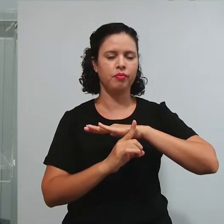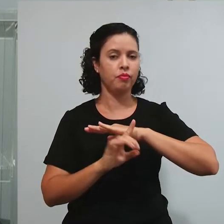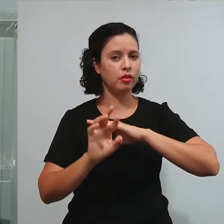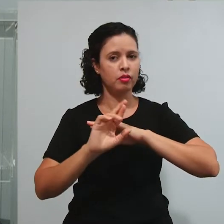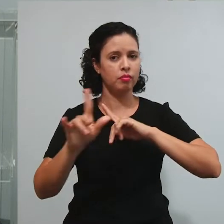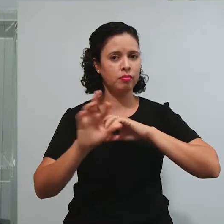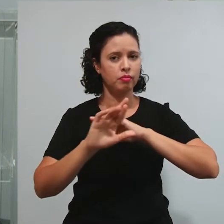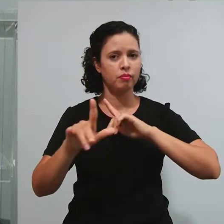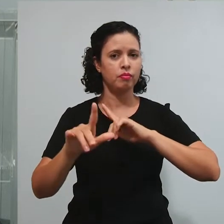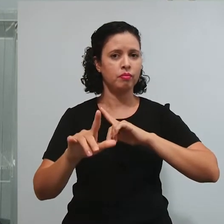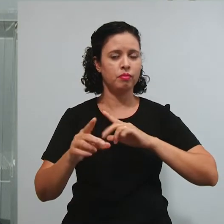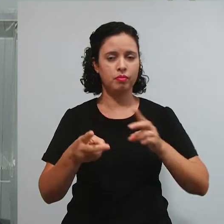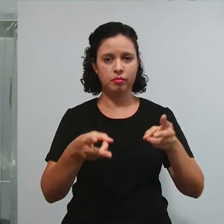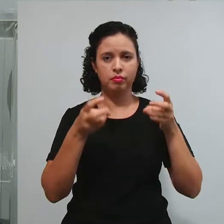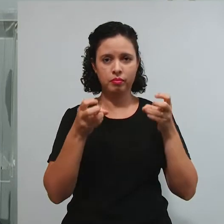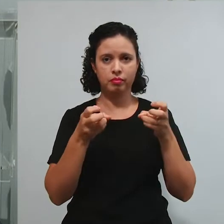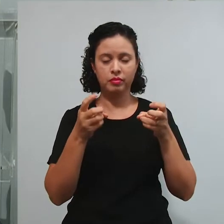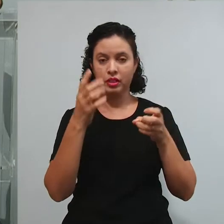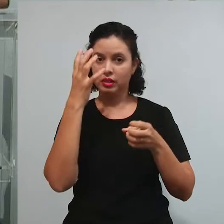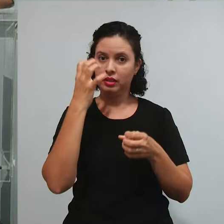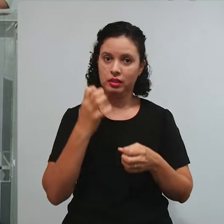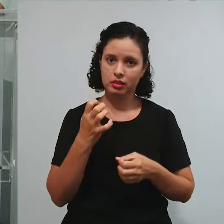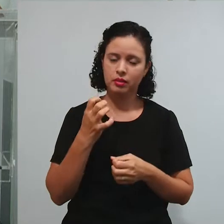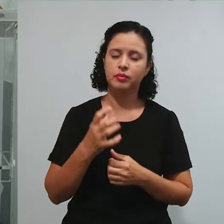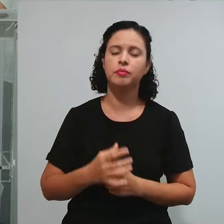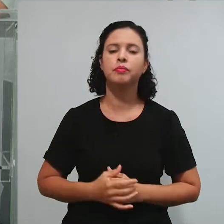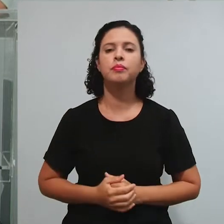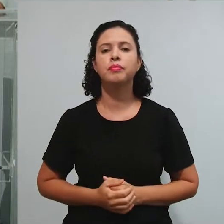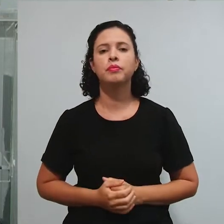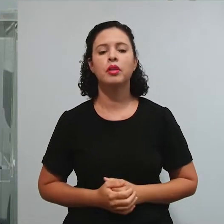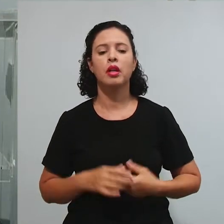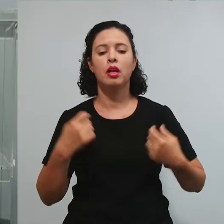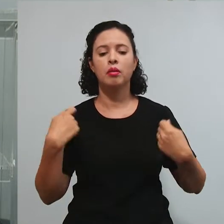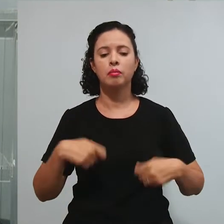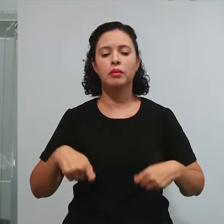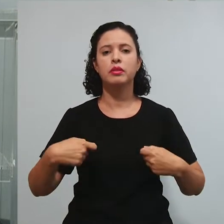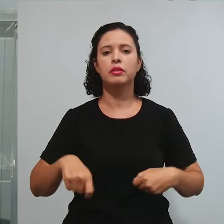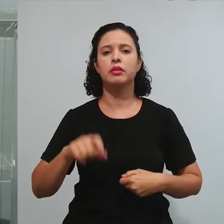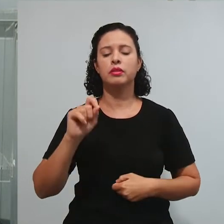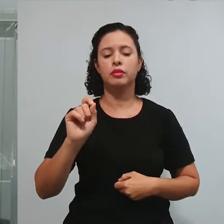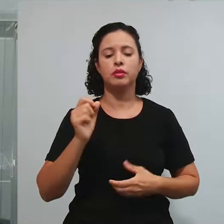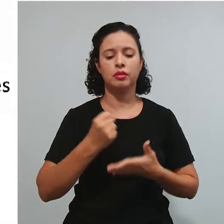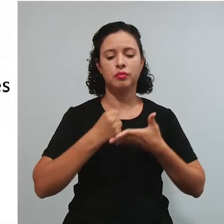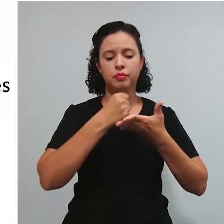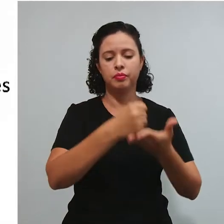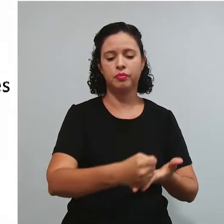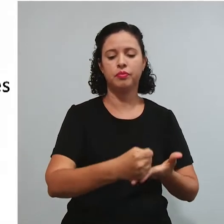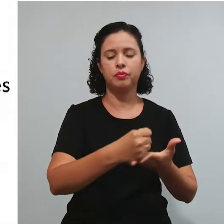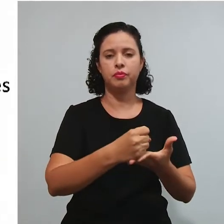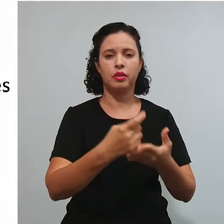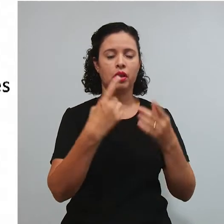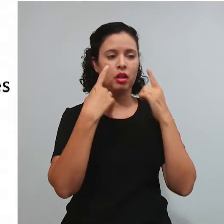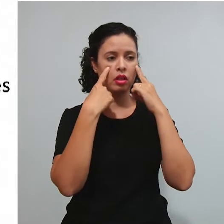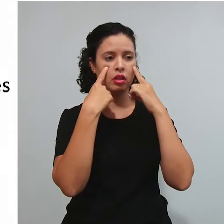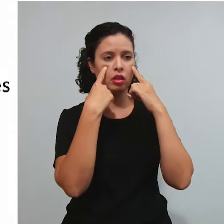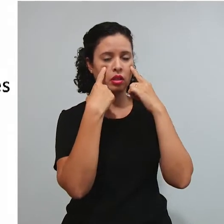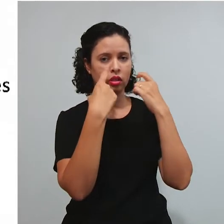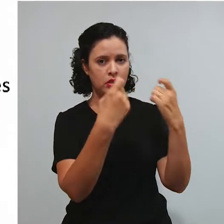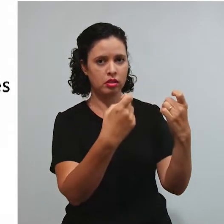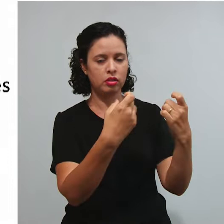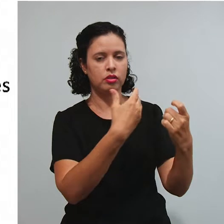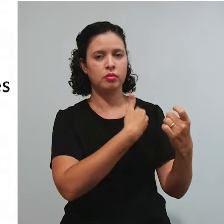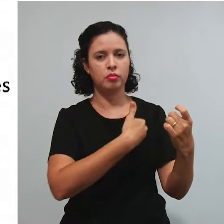Então, percebe a seriedade da coisa? Então, precisamos atender serviços de